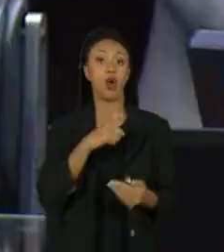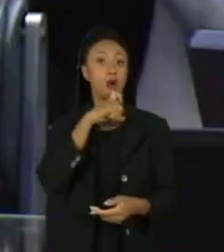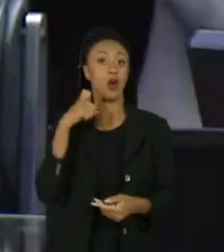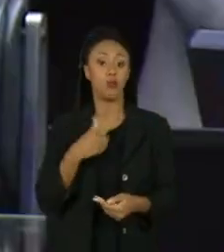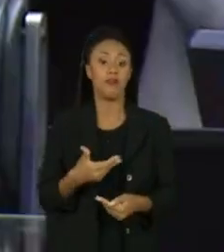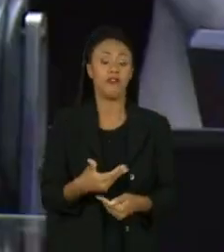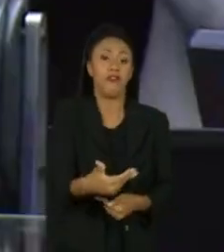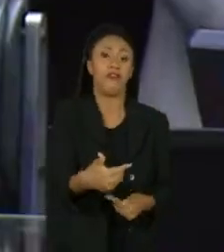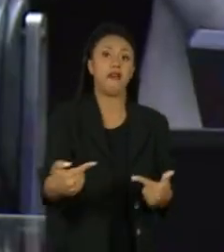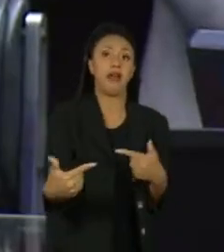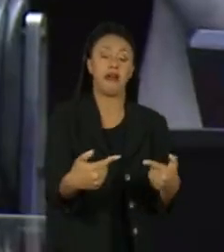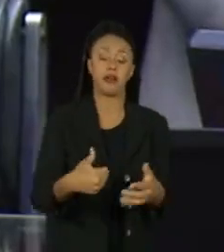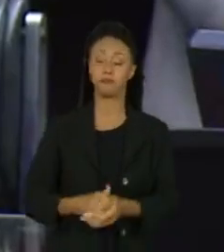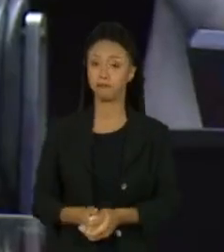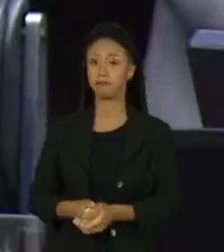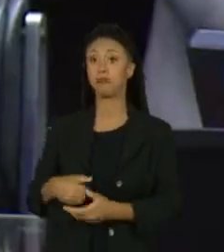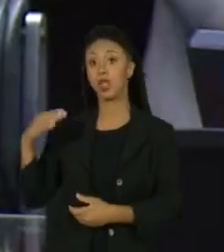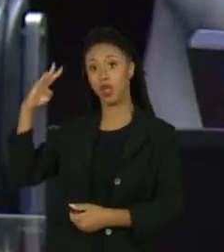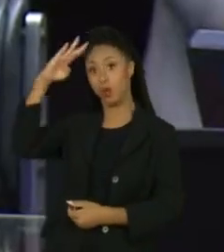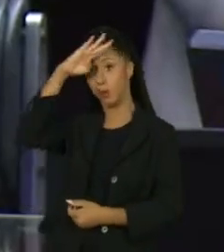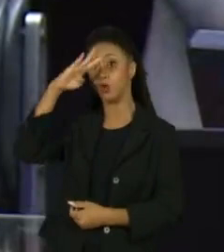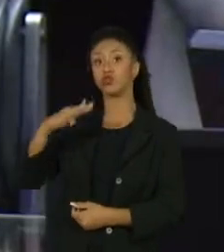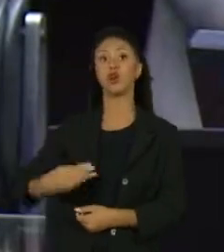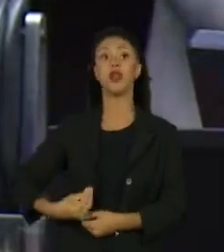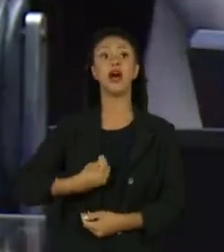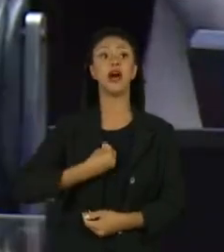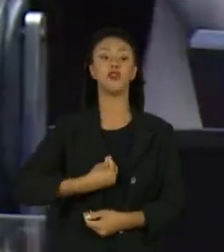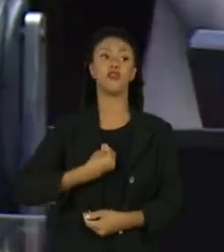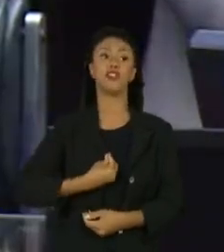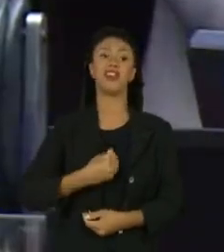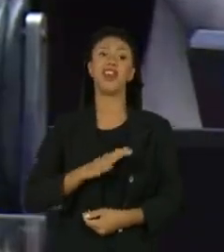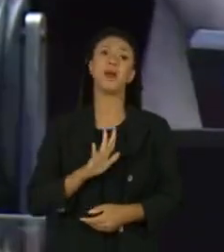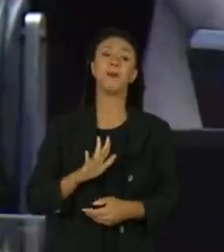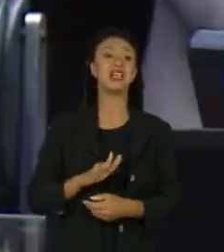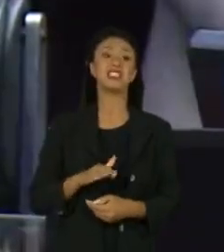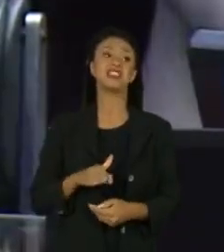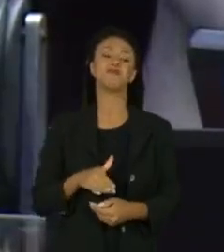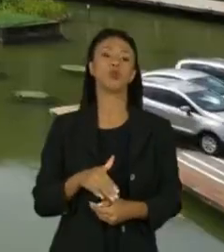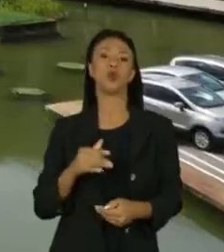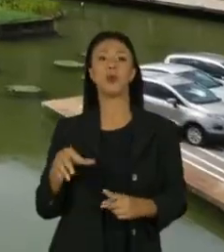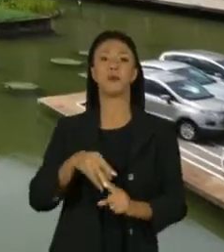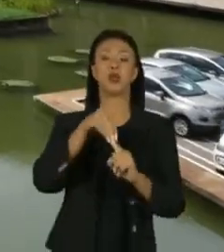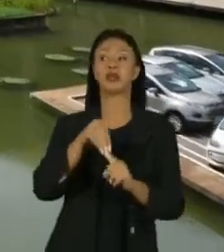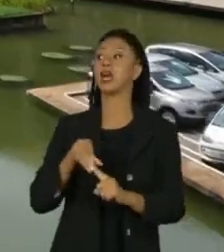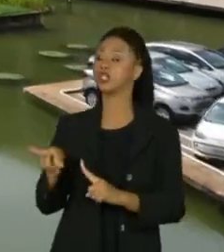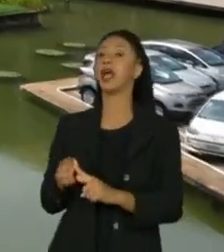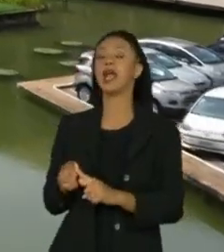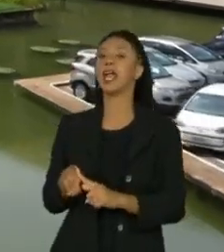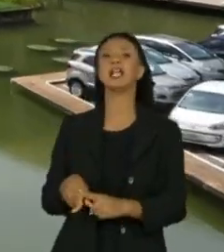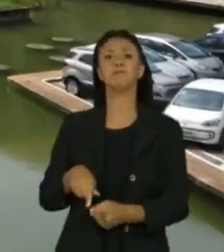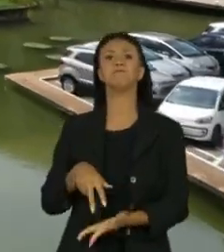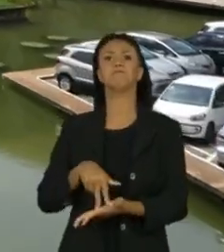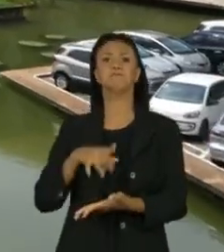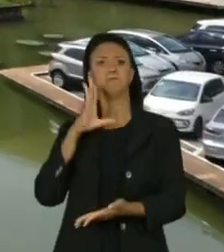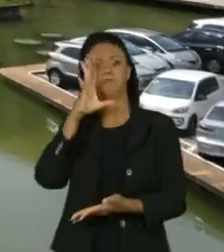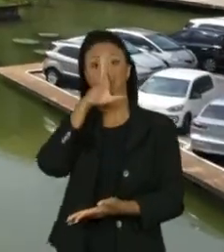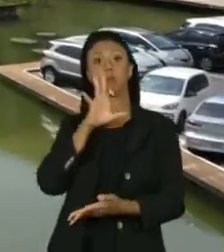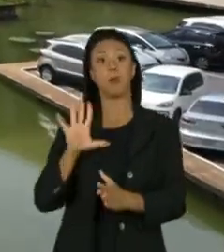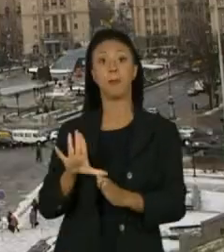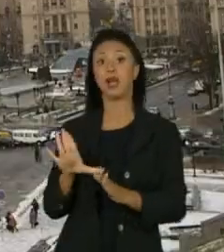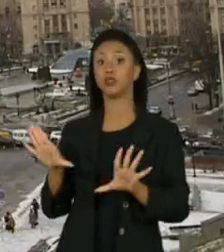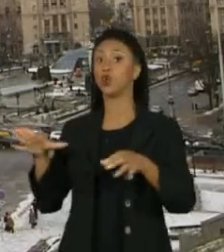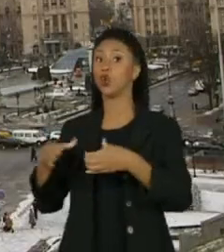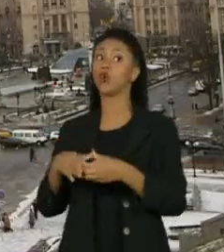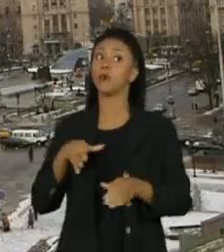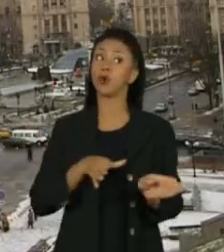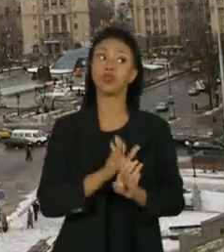guerra. A presença de Bolsonaro deve ficar em segundo plano. Ele bateu o pé e defendeu a viagem, apesar do Itamaraty ter aconselhado